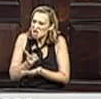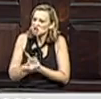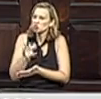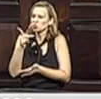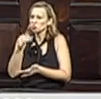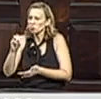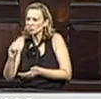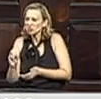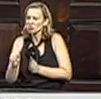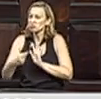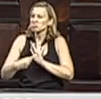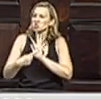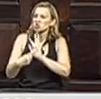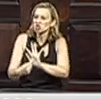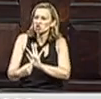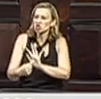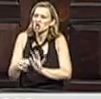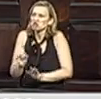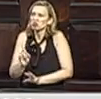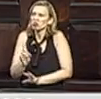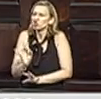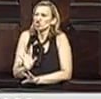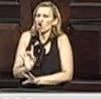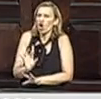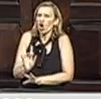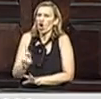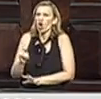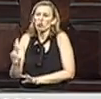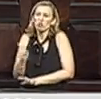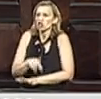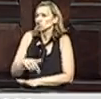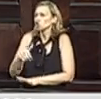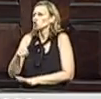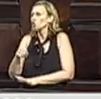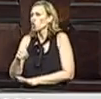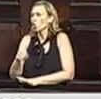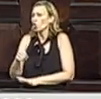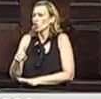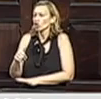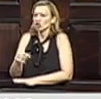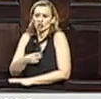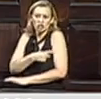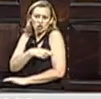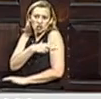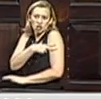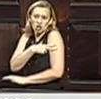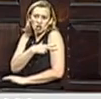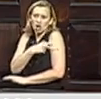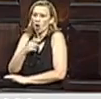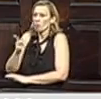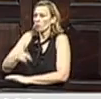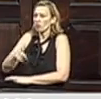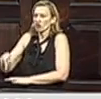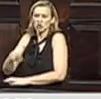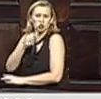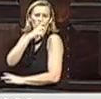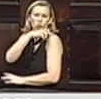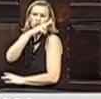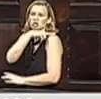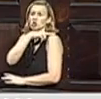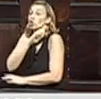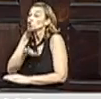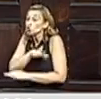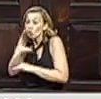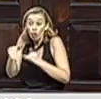os professores, não só os professores, professor 2, os professores de um modo geral, na iniciativa privada, têm